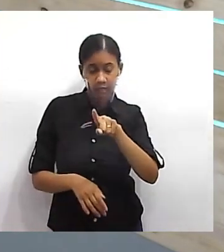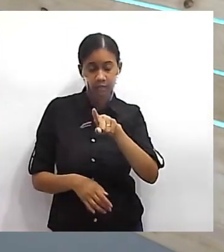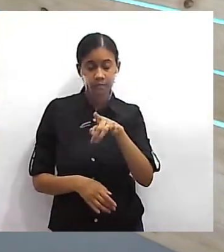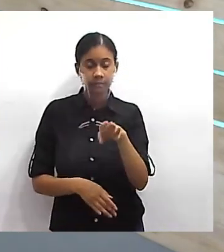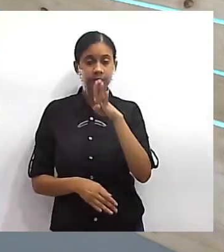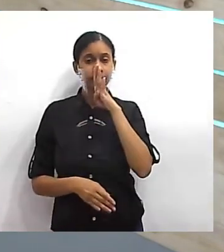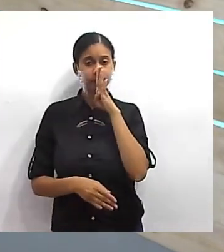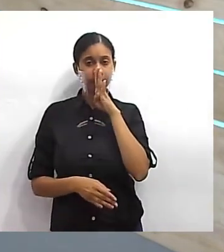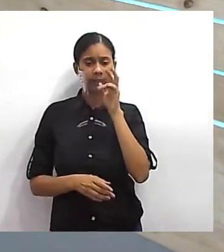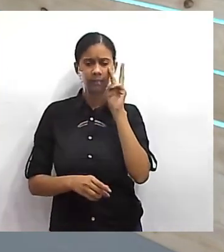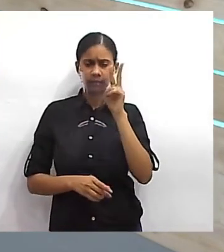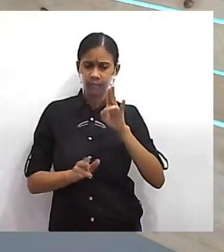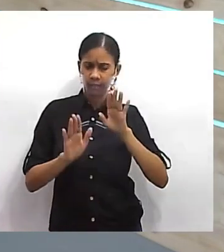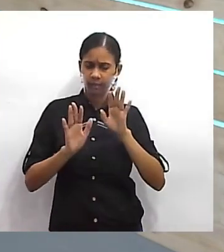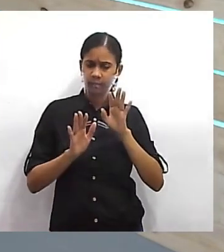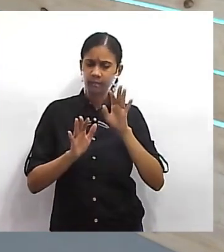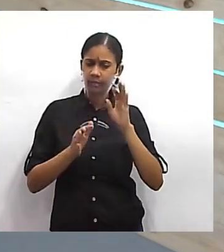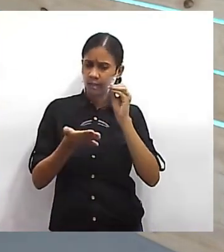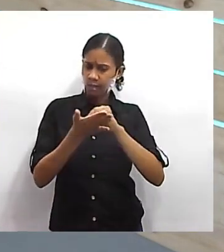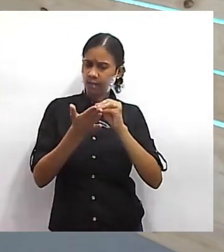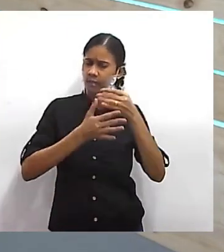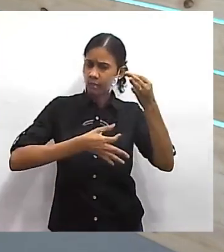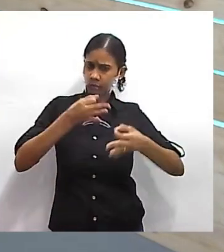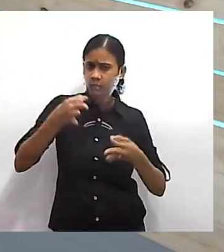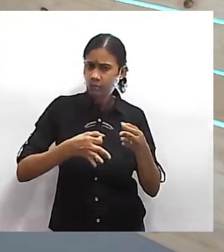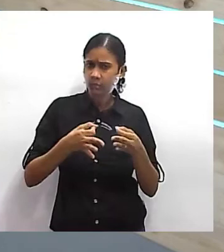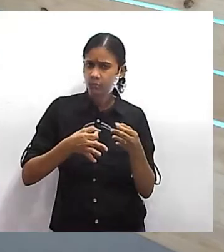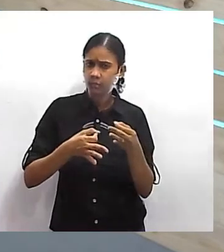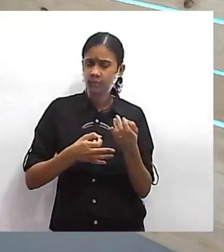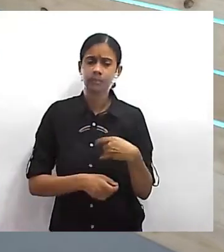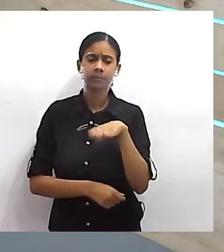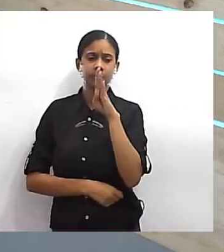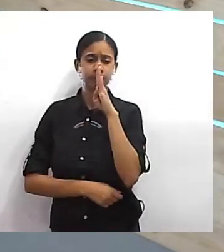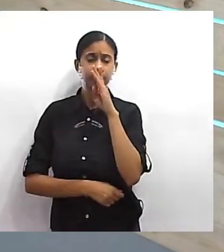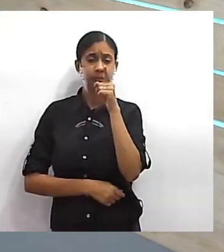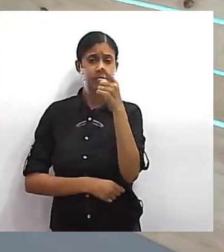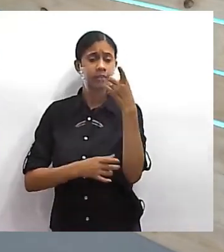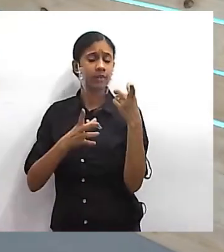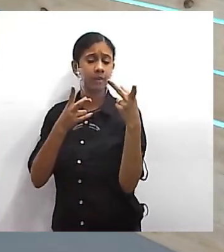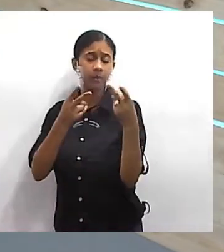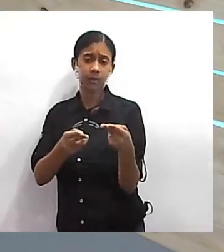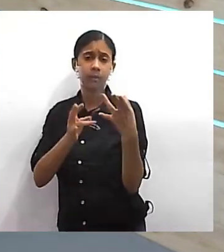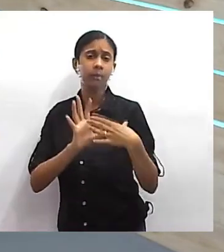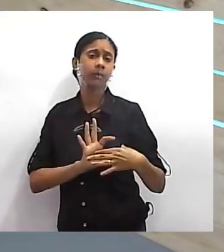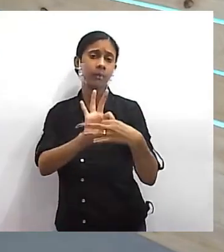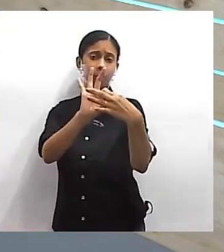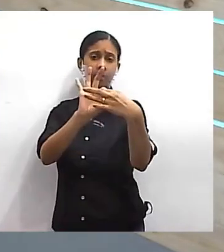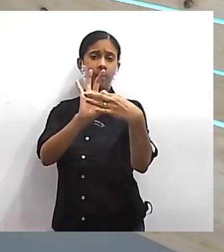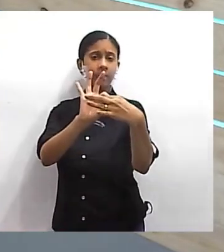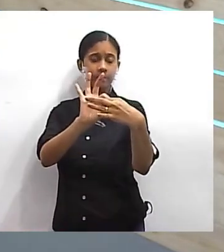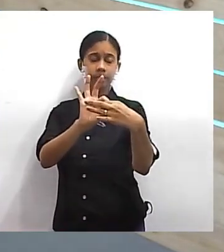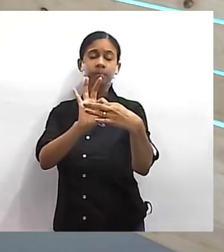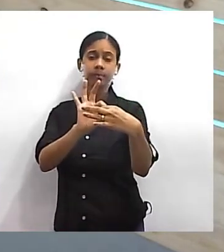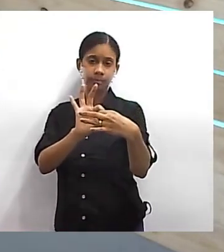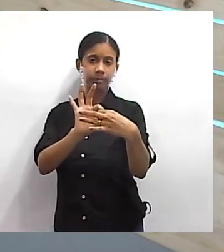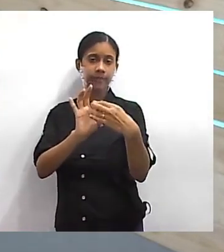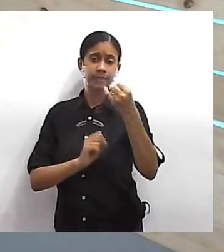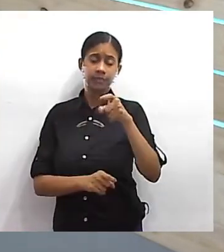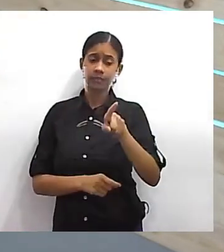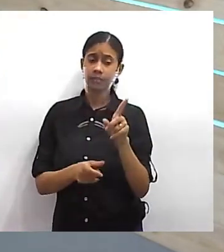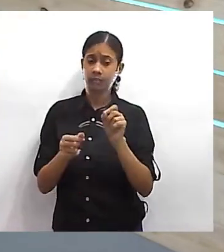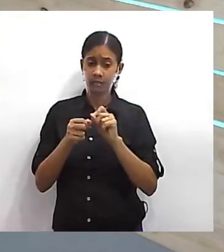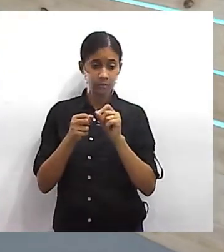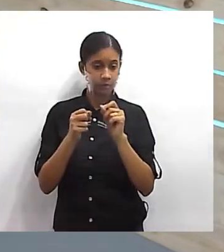injustiça, você se torna cúmplice dela, né? Você não é indiferente, você é cúmplice. Se você vive uma situação